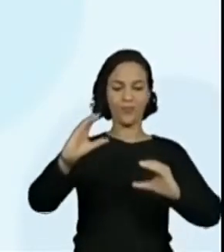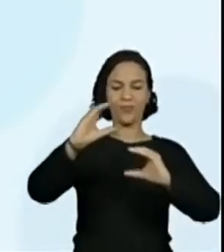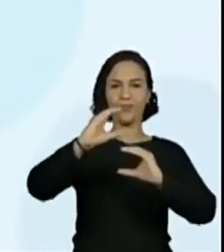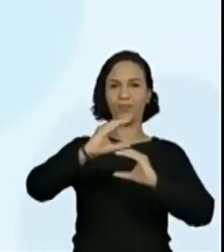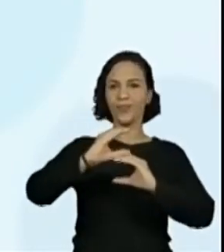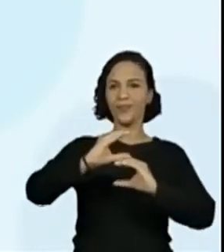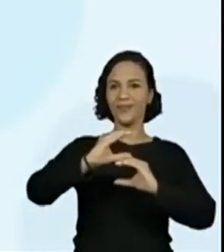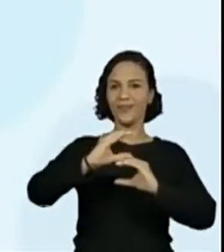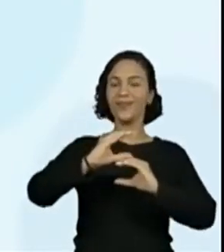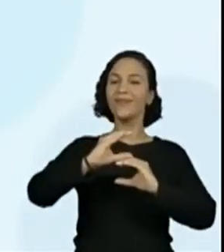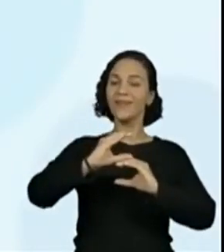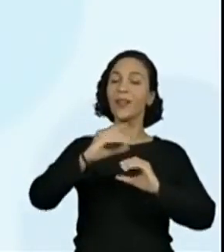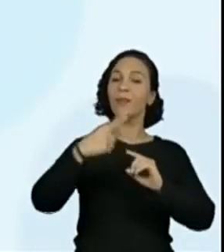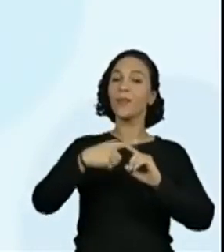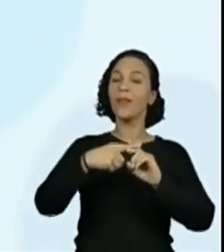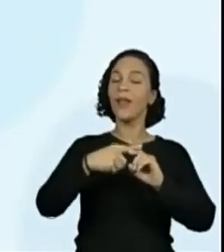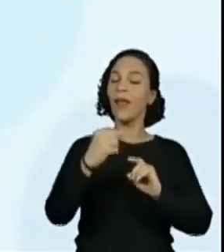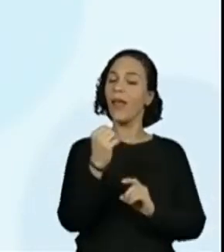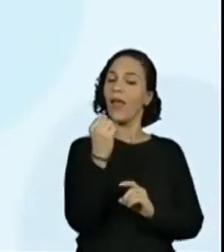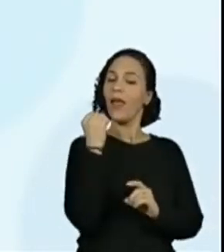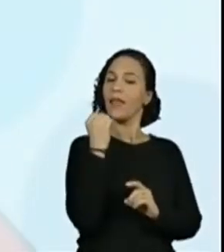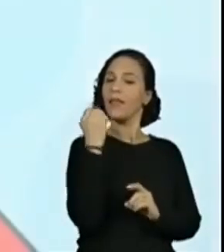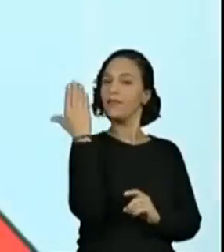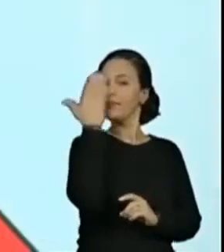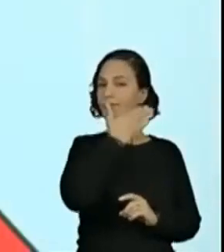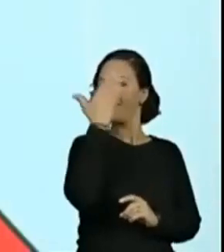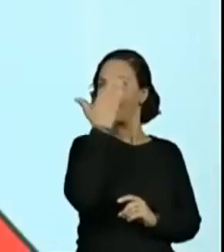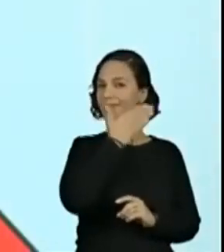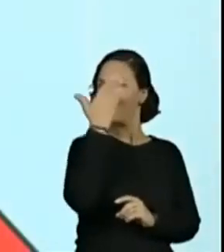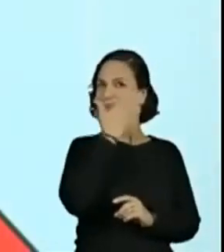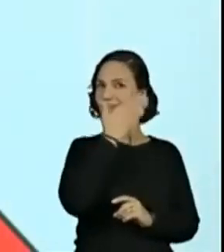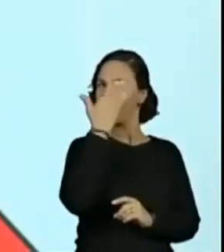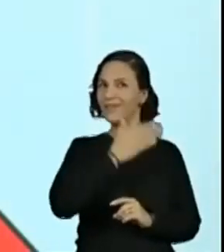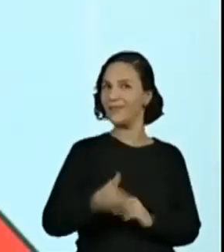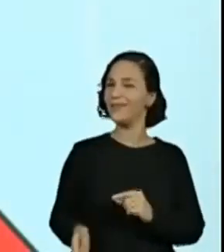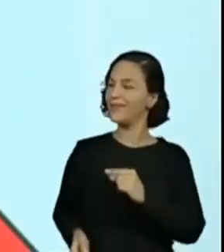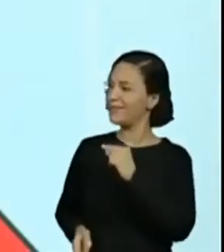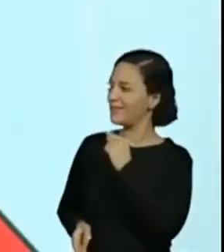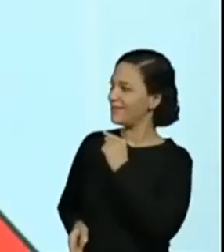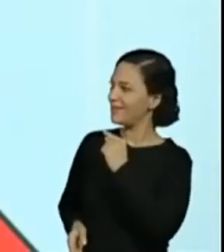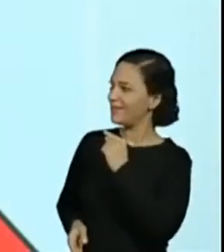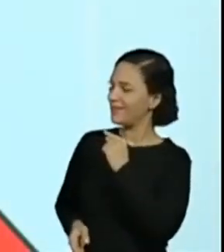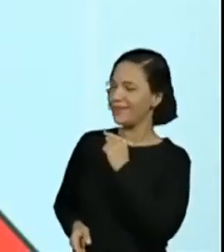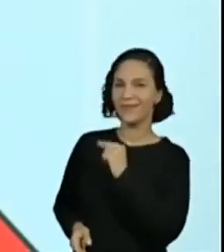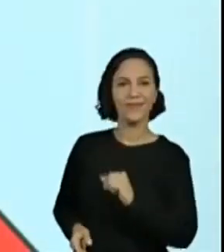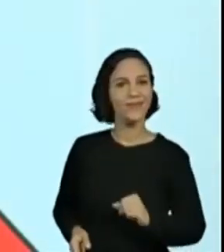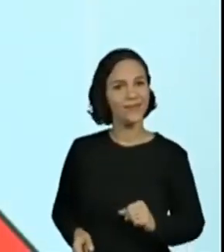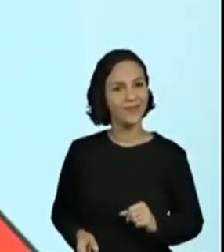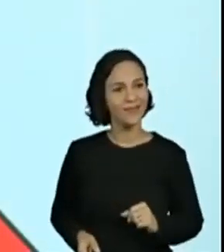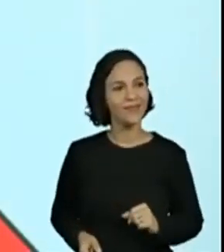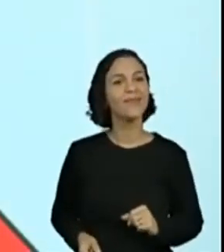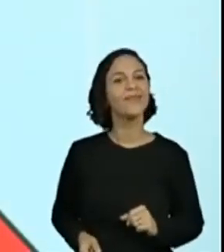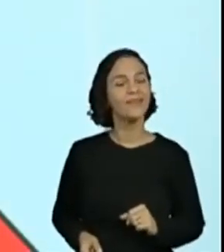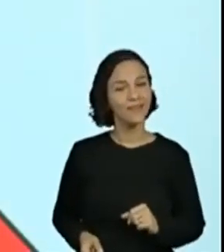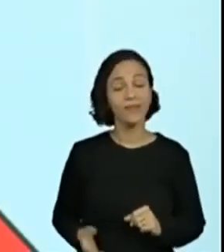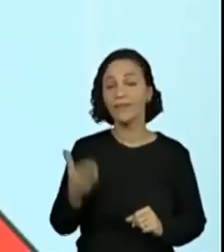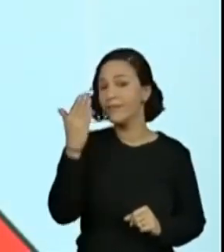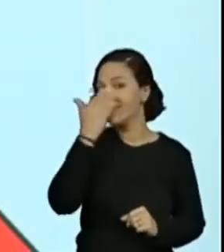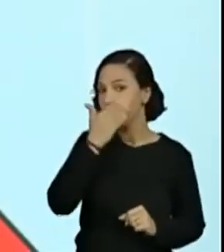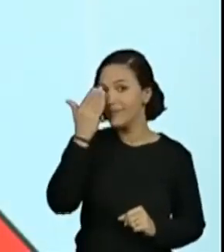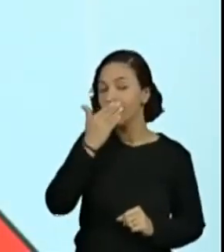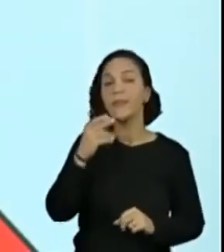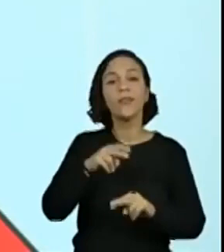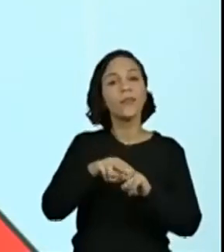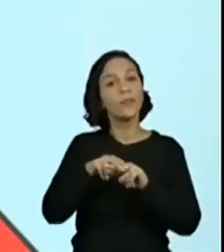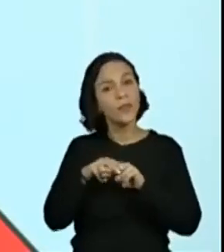porque aqui atrás tem um que a gente não vê, não é? A gente não consegue ver, por isso que tem que